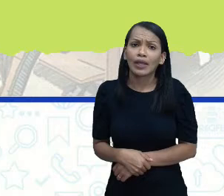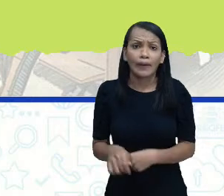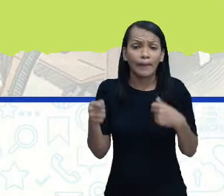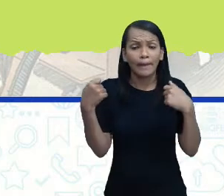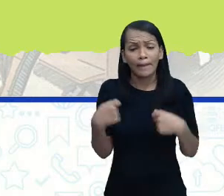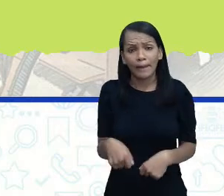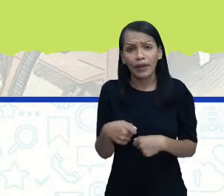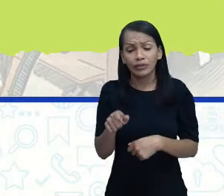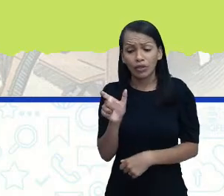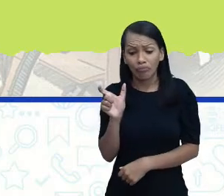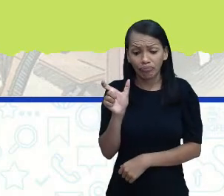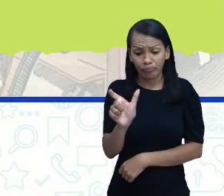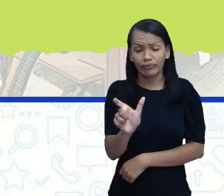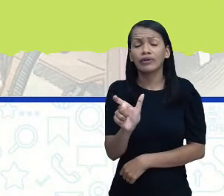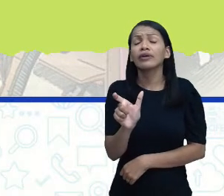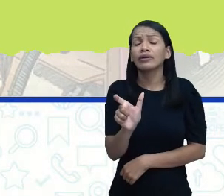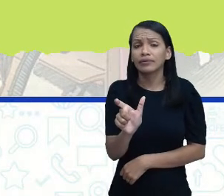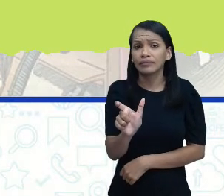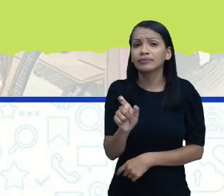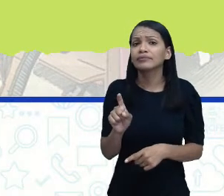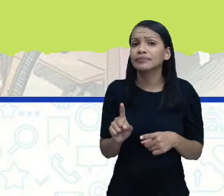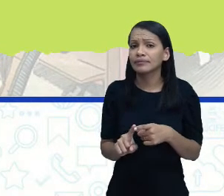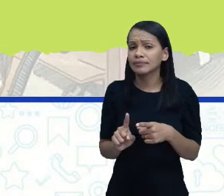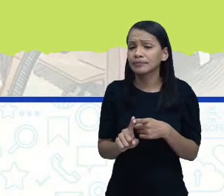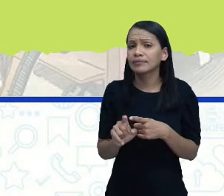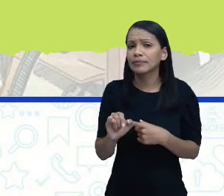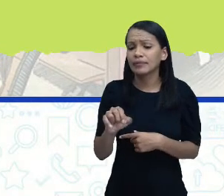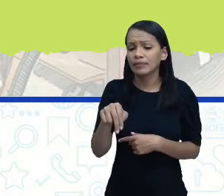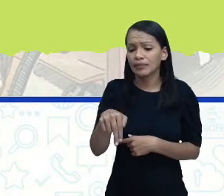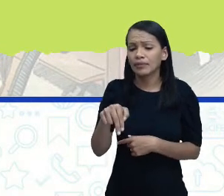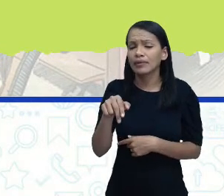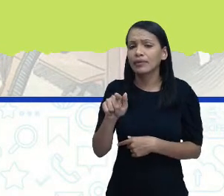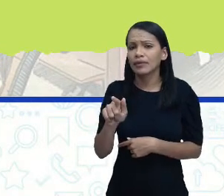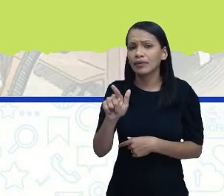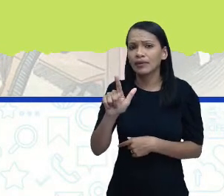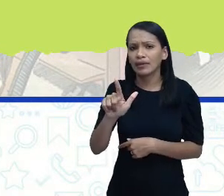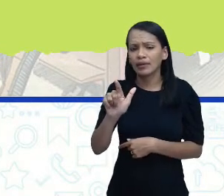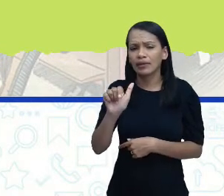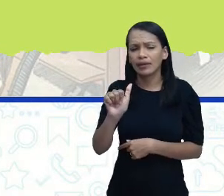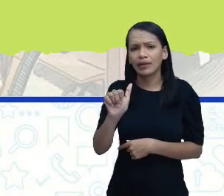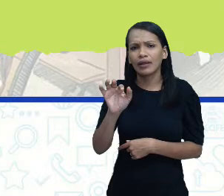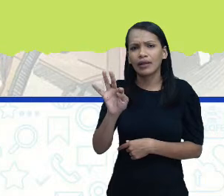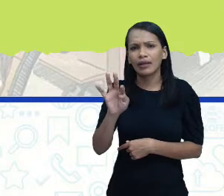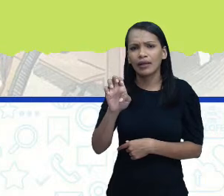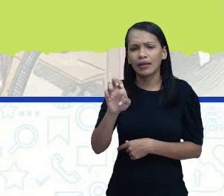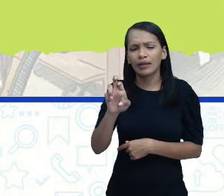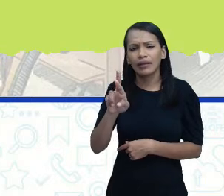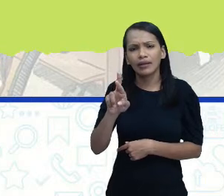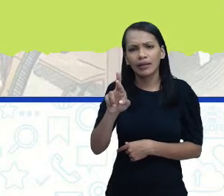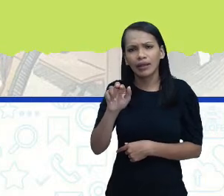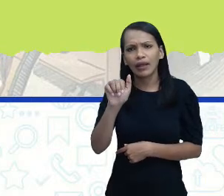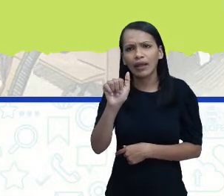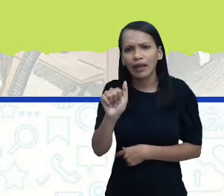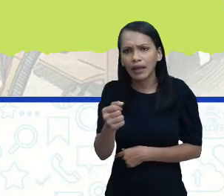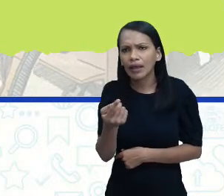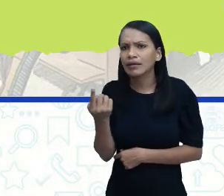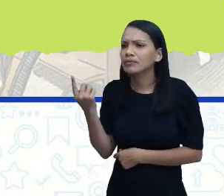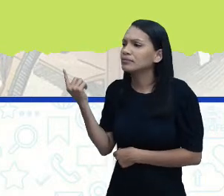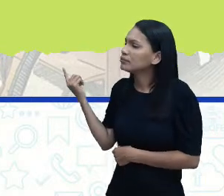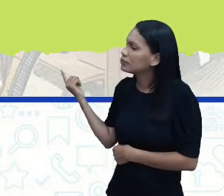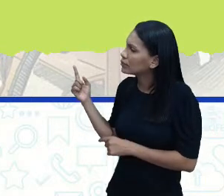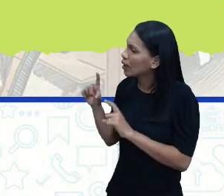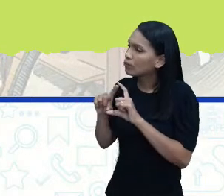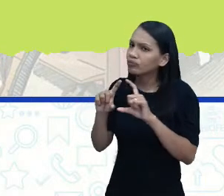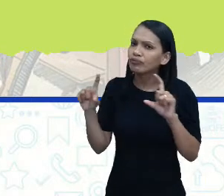precisa destacar aqui, ó. Além da Inglaterra, destacamos a França, Bélgica, Alemanha, Estados Unidos, Japão, Rússia e